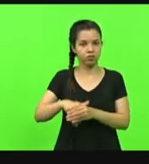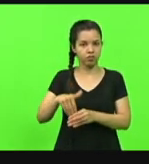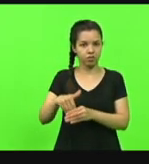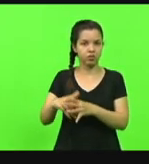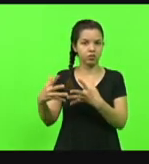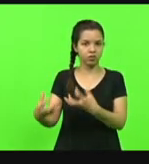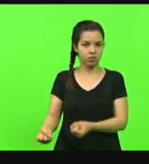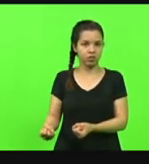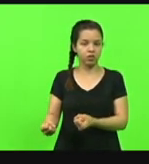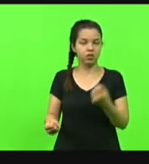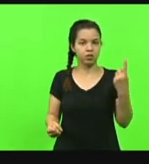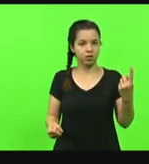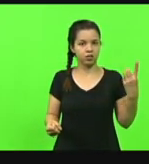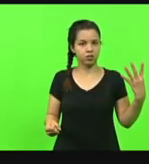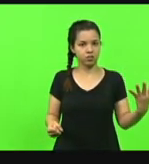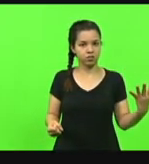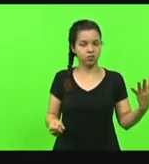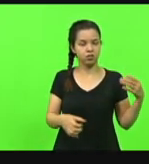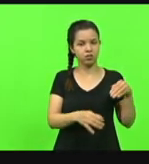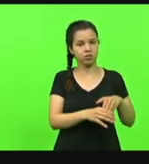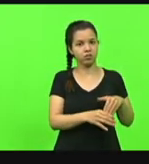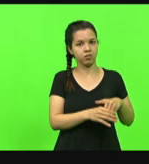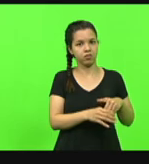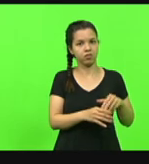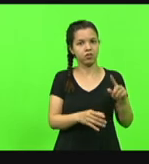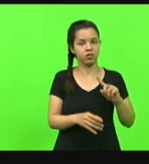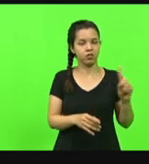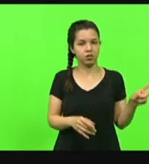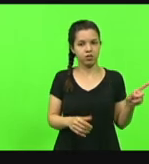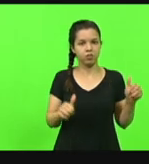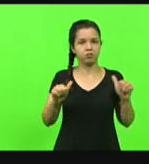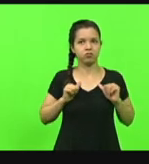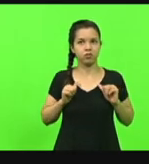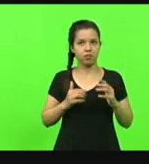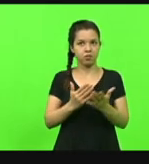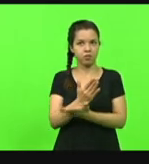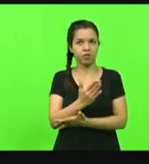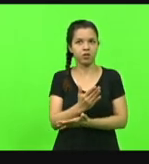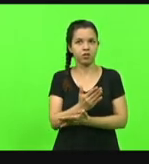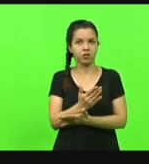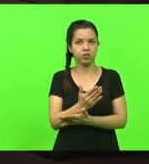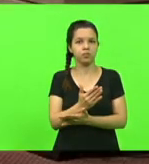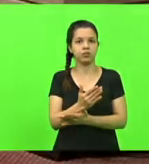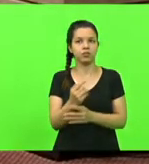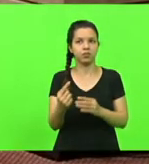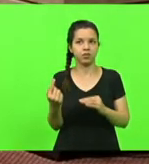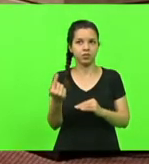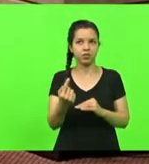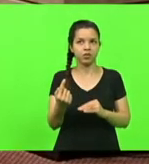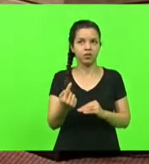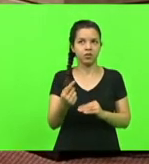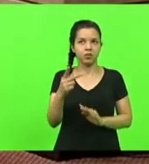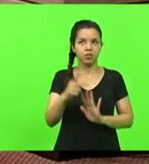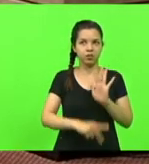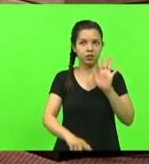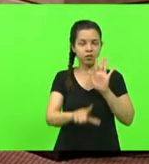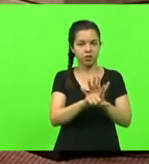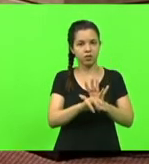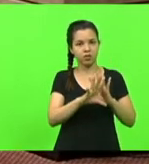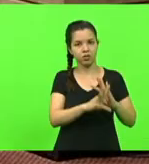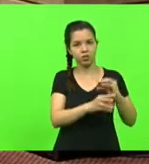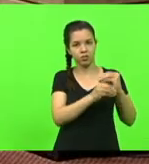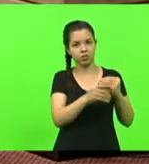14 votos não, e uma abstenção. Está aprovado em primeiro turno. Projeto de lei complementar 18